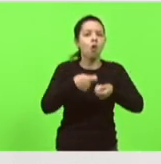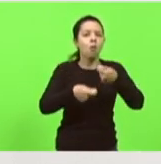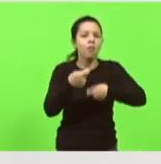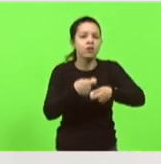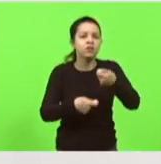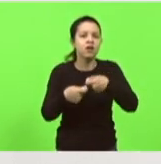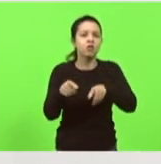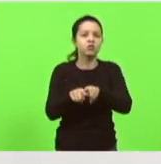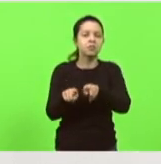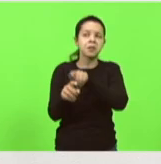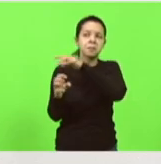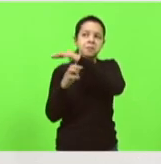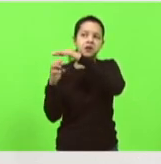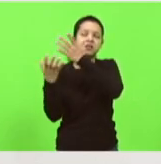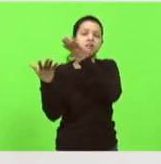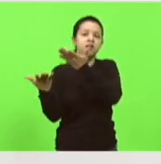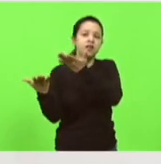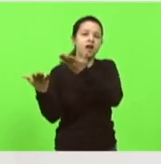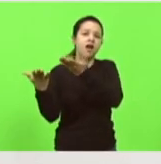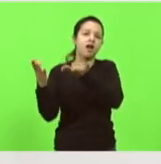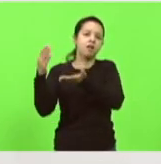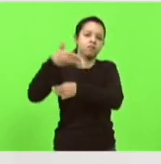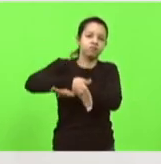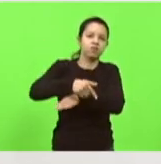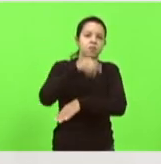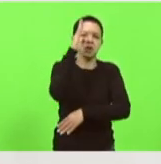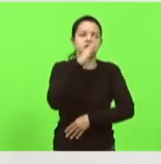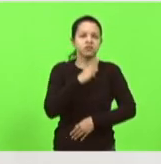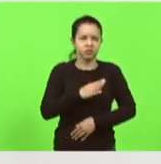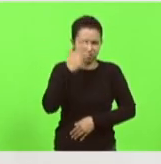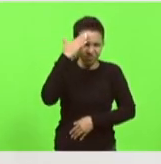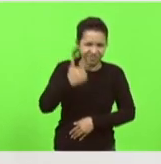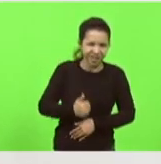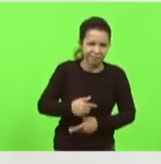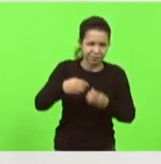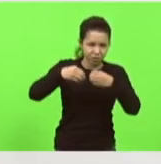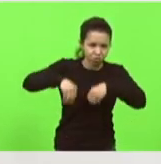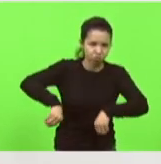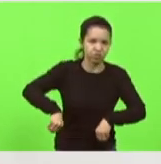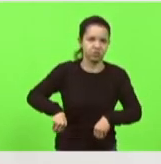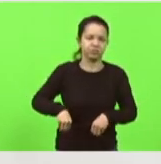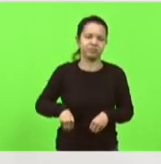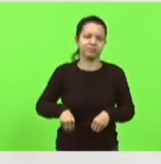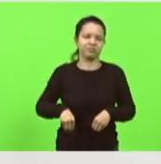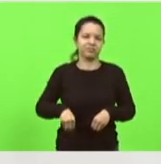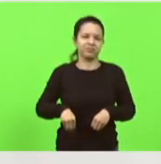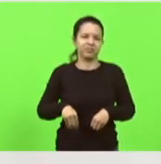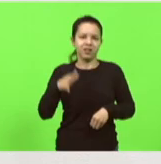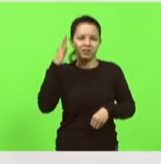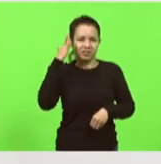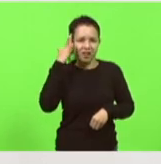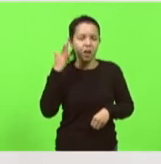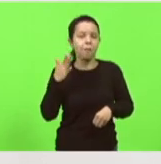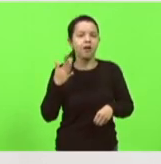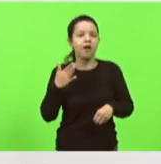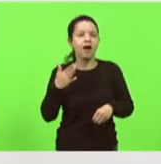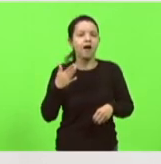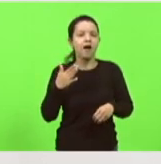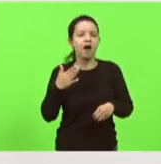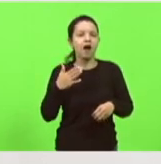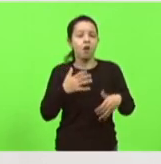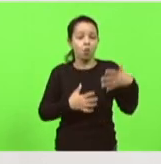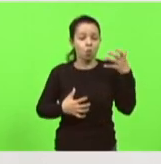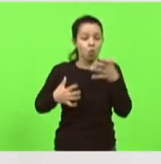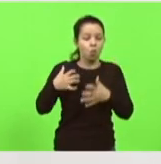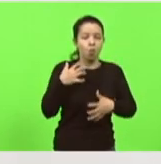para o Brasil? Você sabe a falta de tranquilidade que o